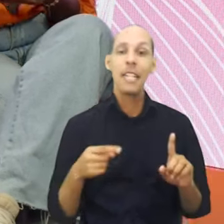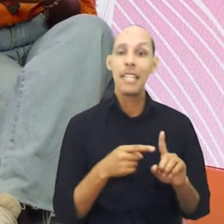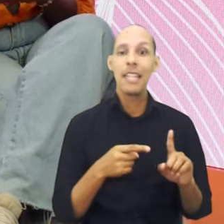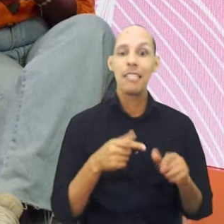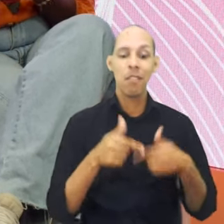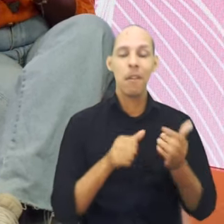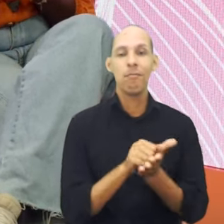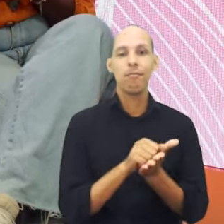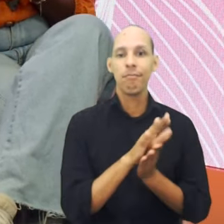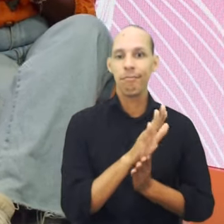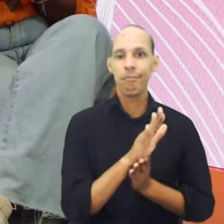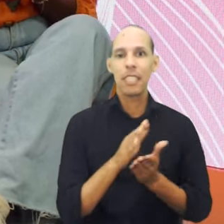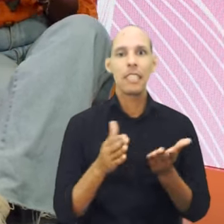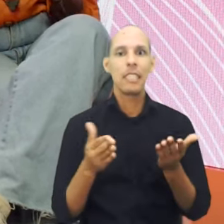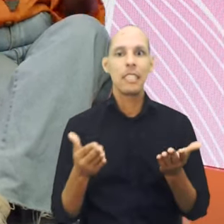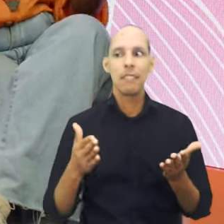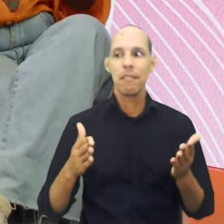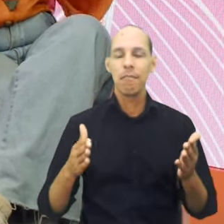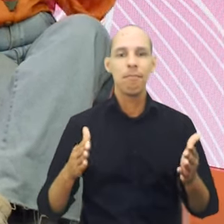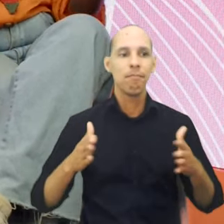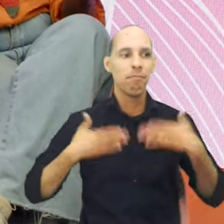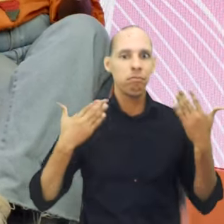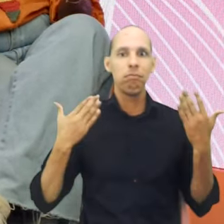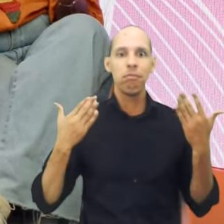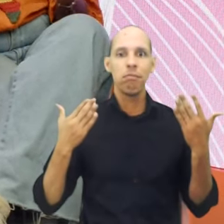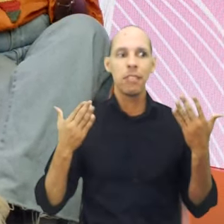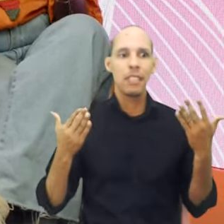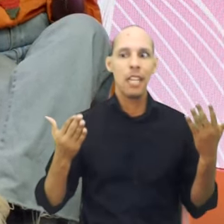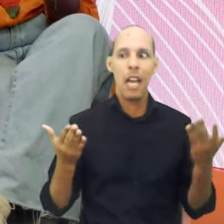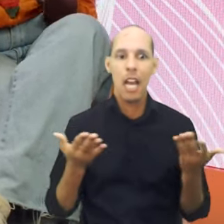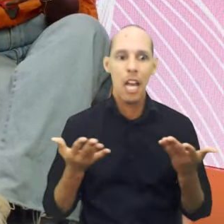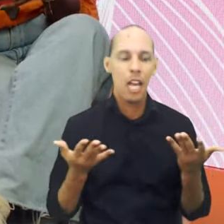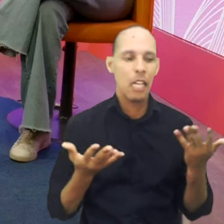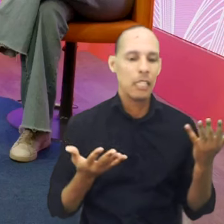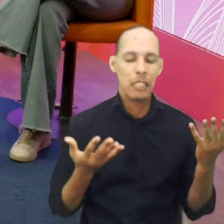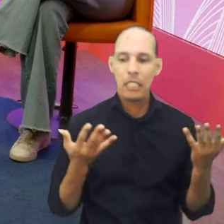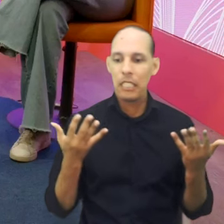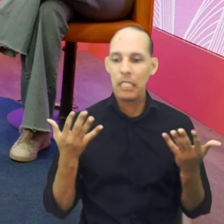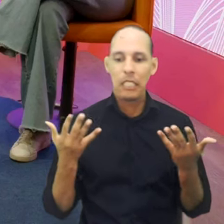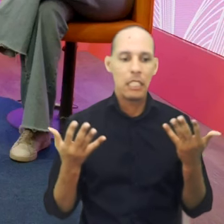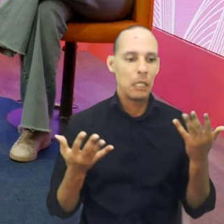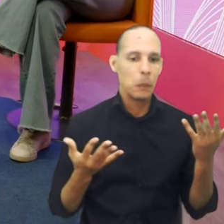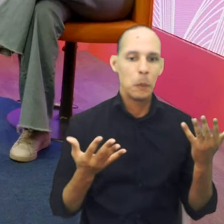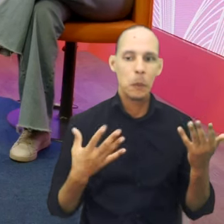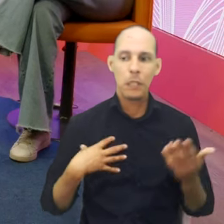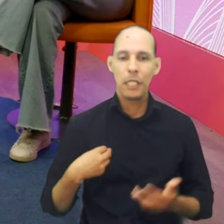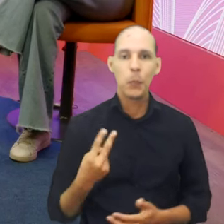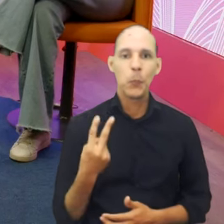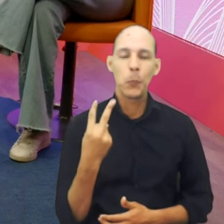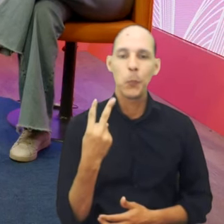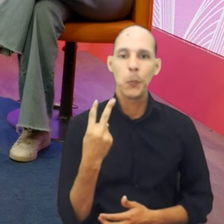do trabalho. E aí foi aquele baque do... E agora? Uau, e agora? Eu tenho duas meninas,